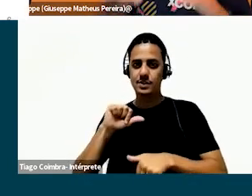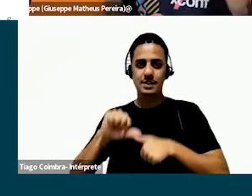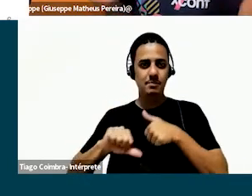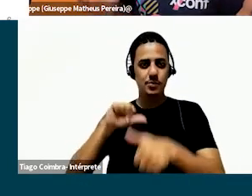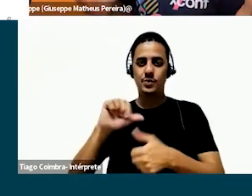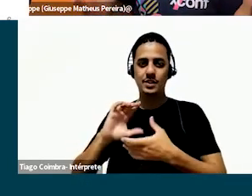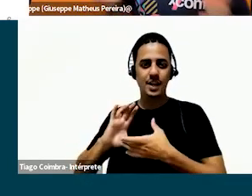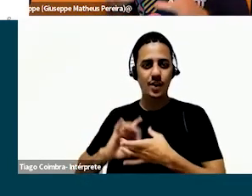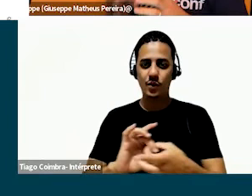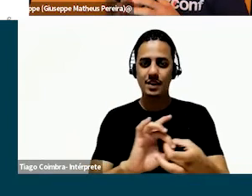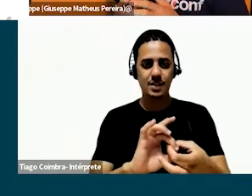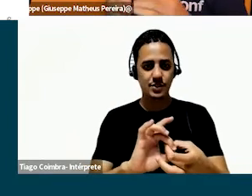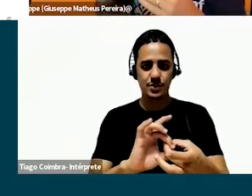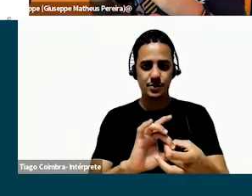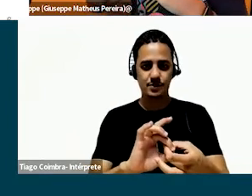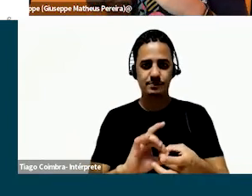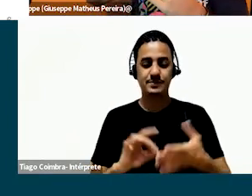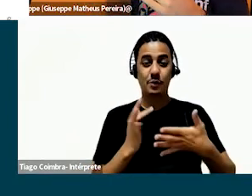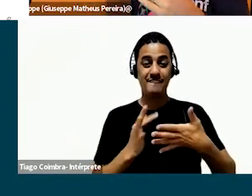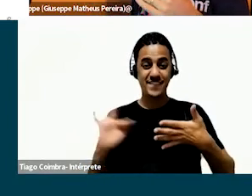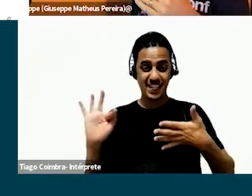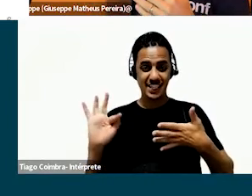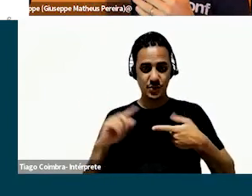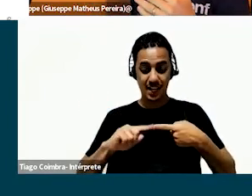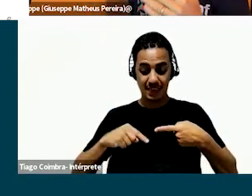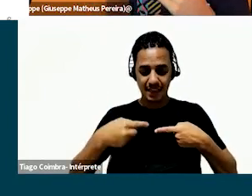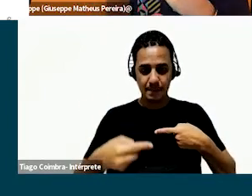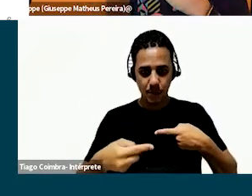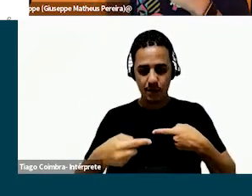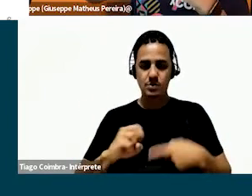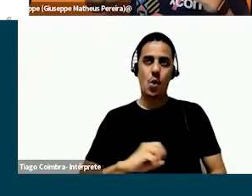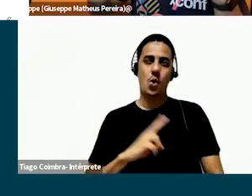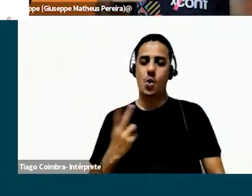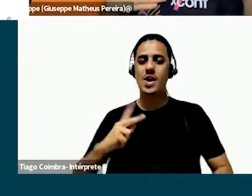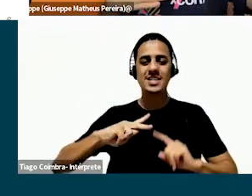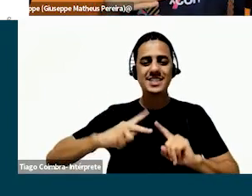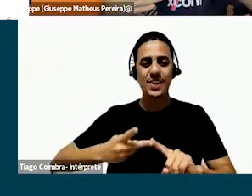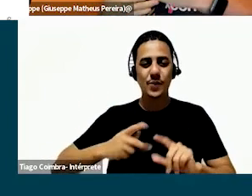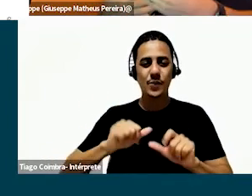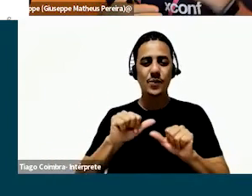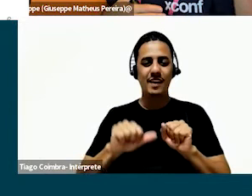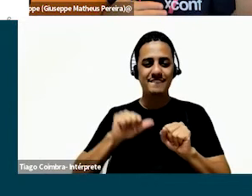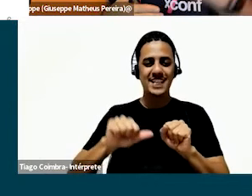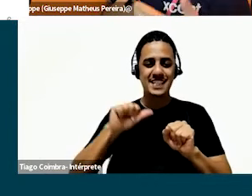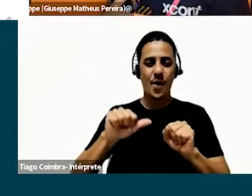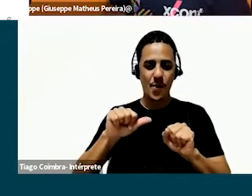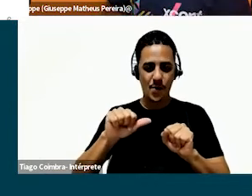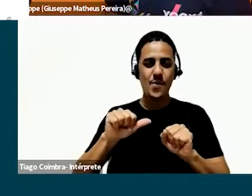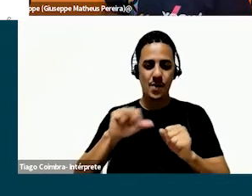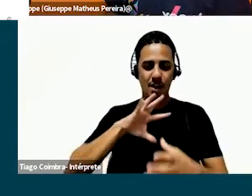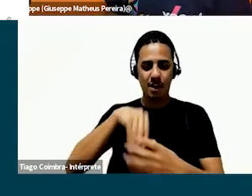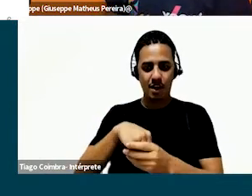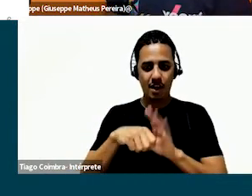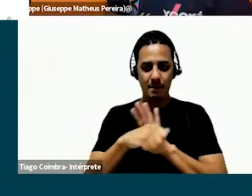você muda o contexto, nesse exato momento. E a feature que vinha depois, ou a segunda versão, né,